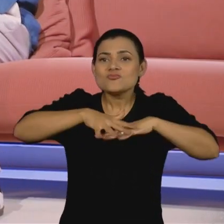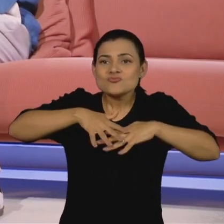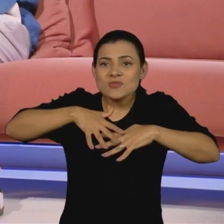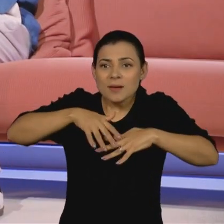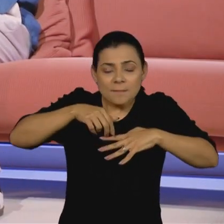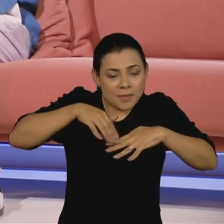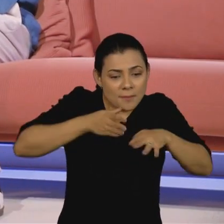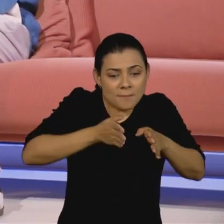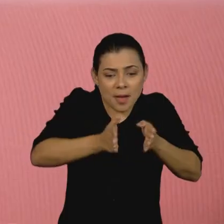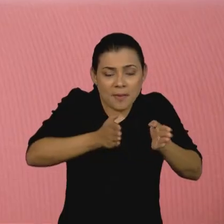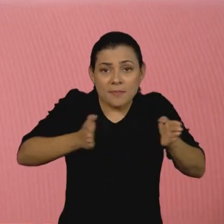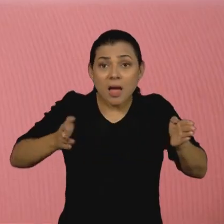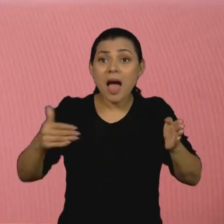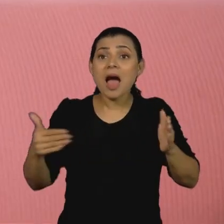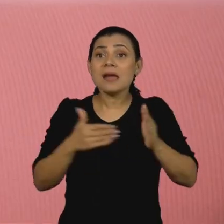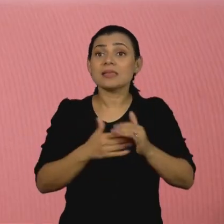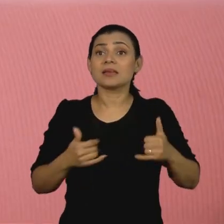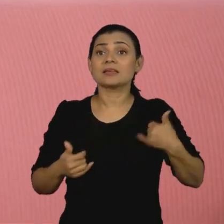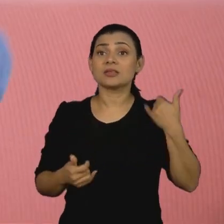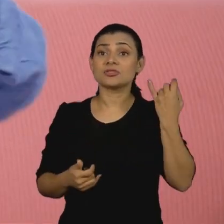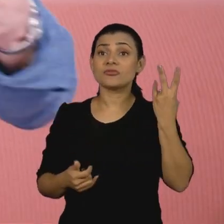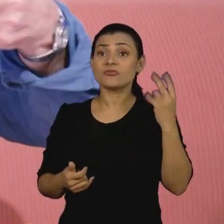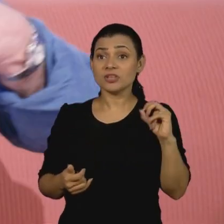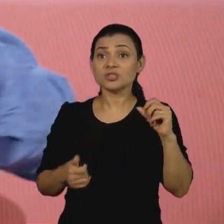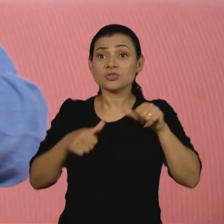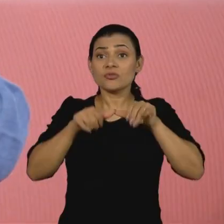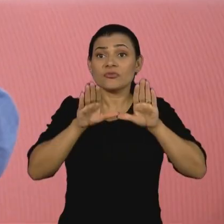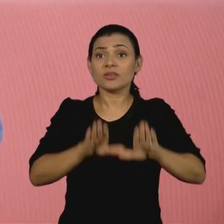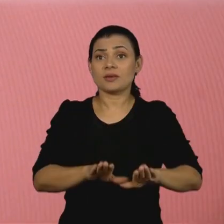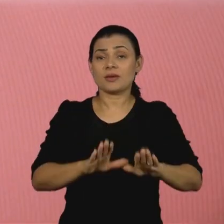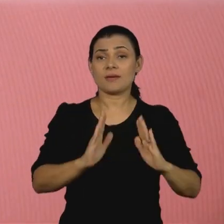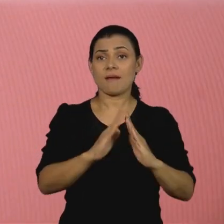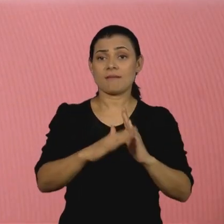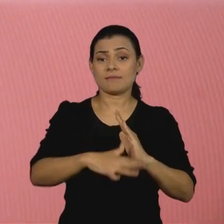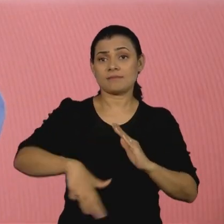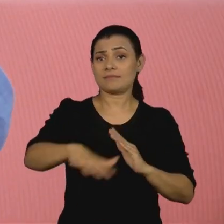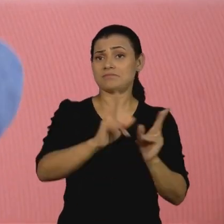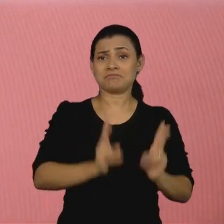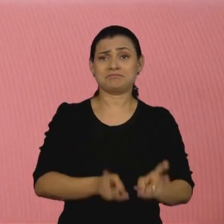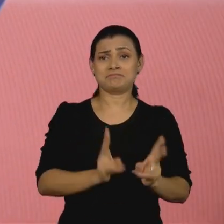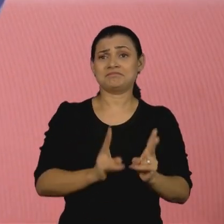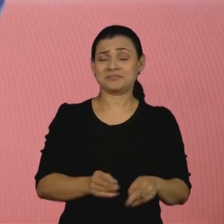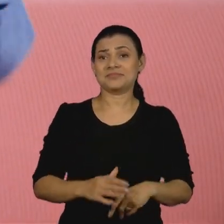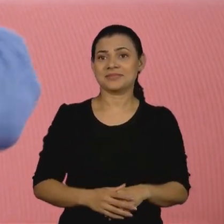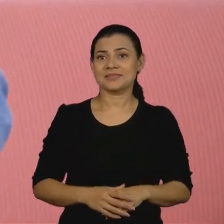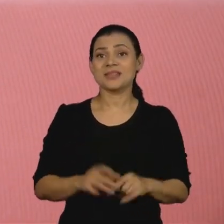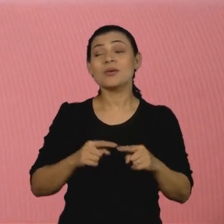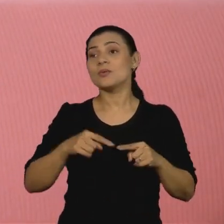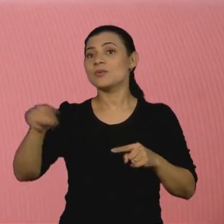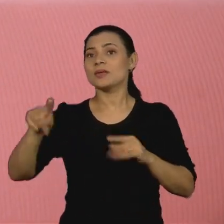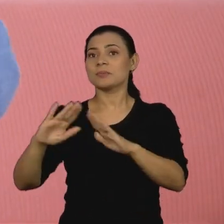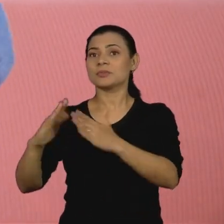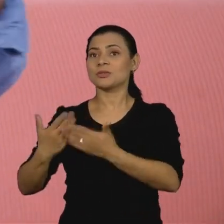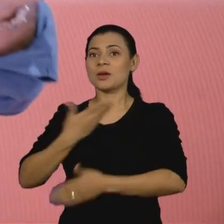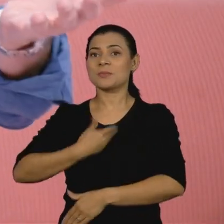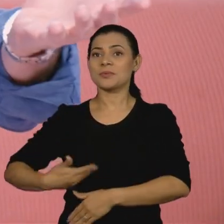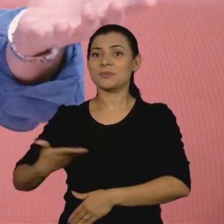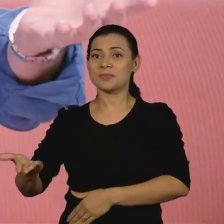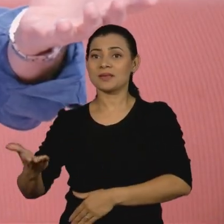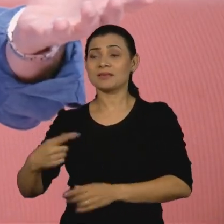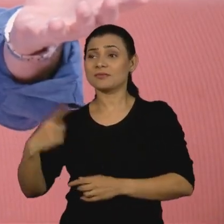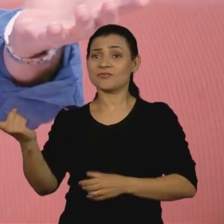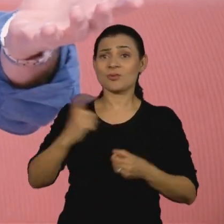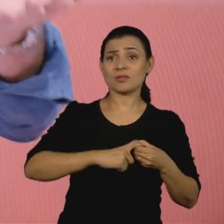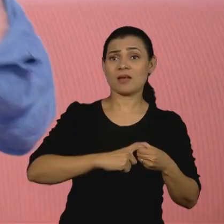ali até os 20 anos, aquele foi o meu universo. Eu saía para ir na escola pública. E aí,